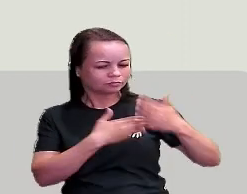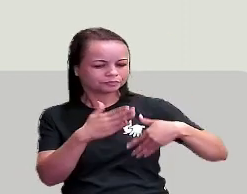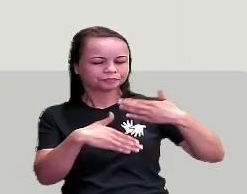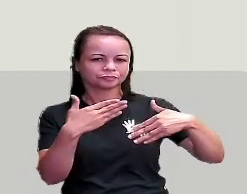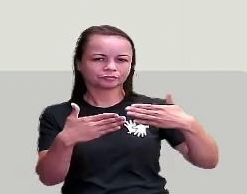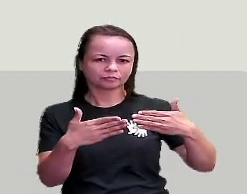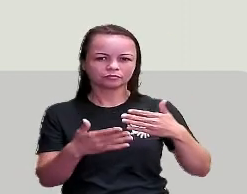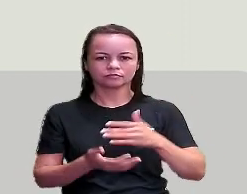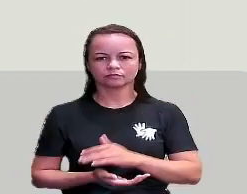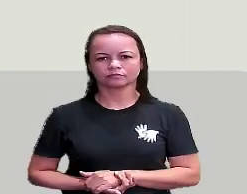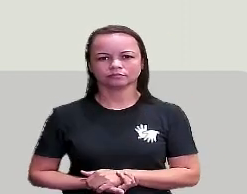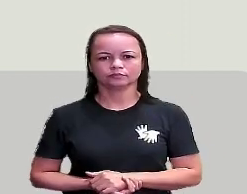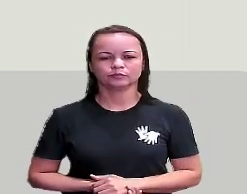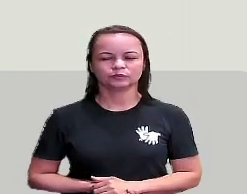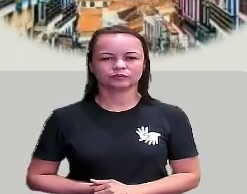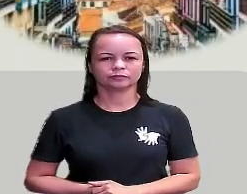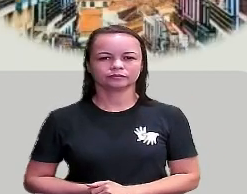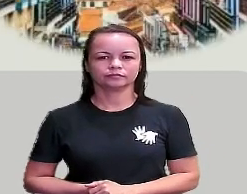produzimos.